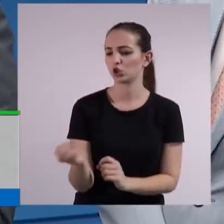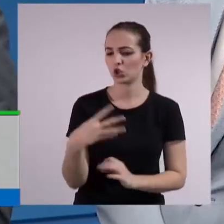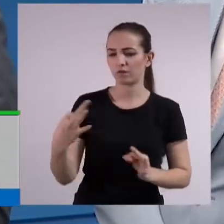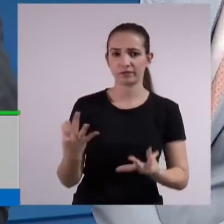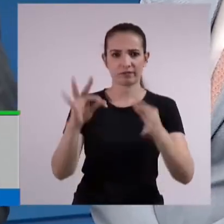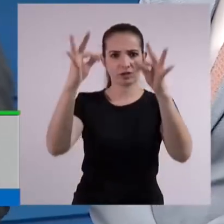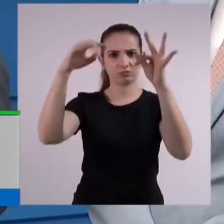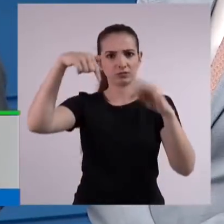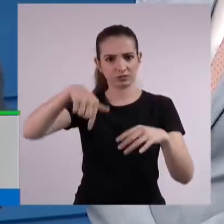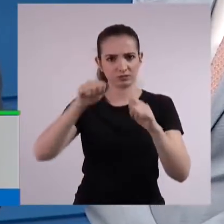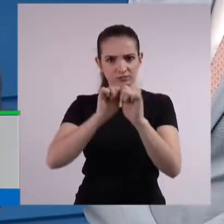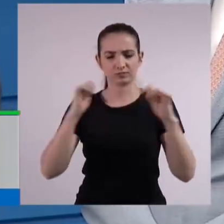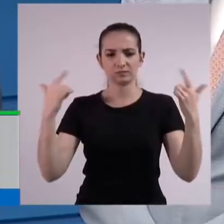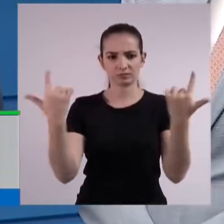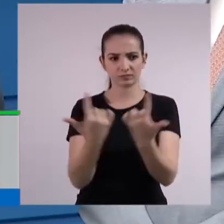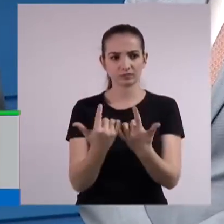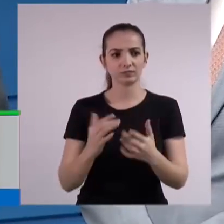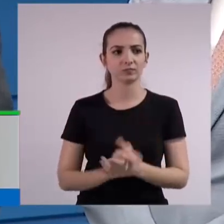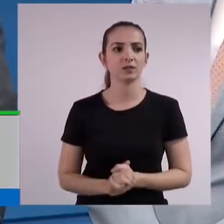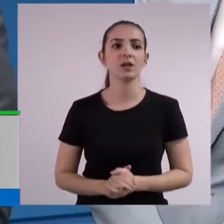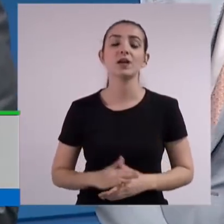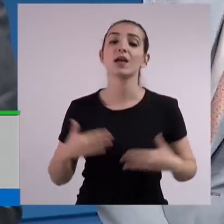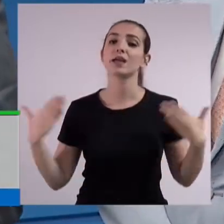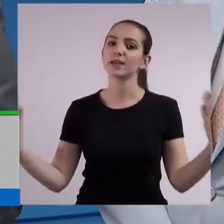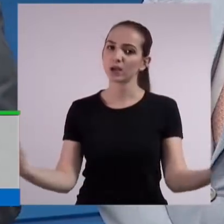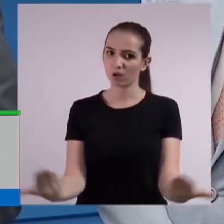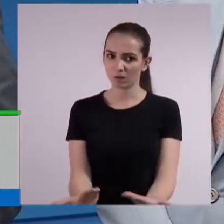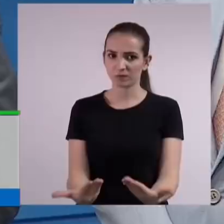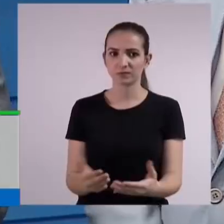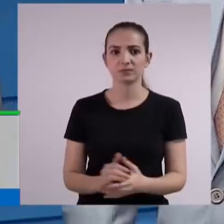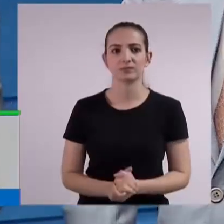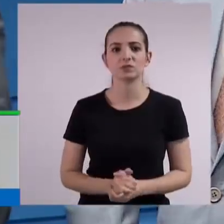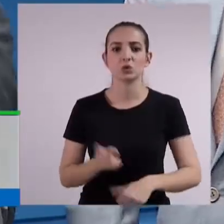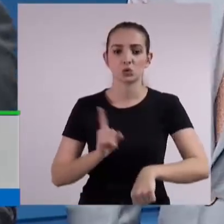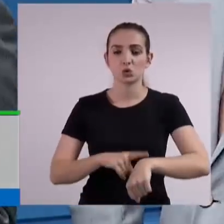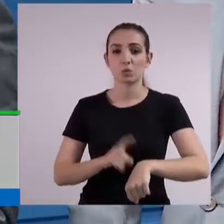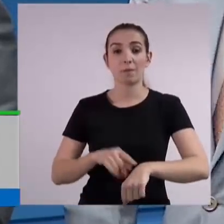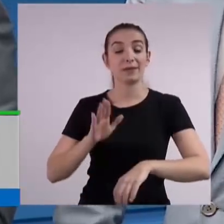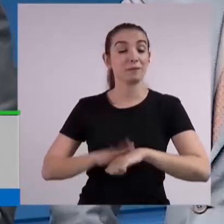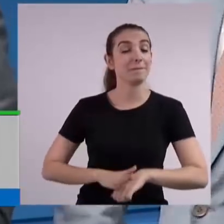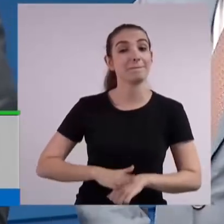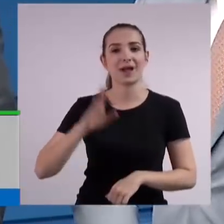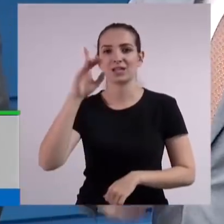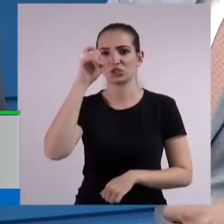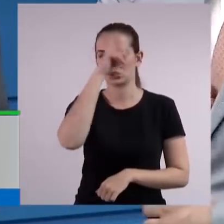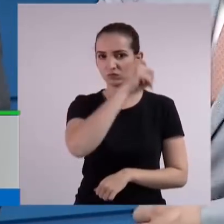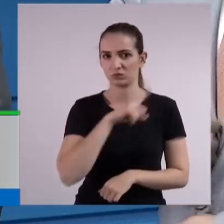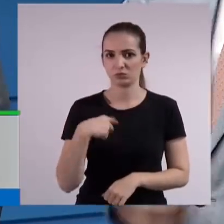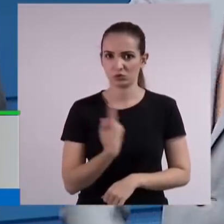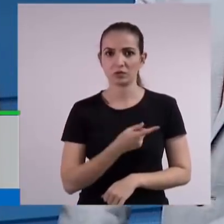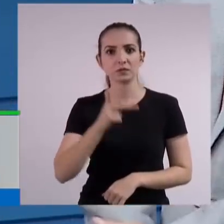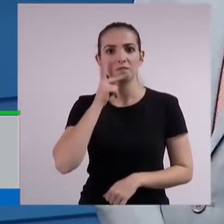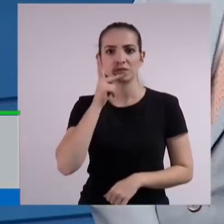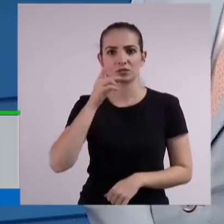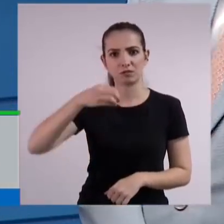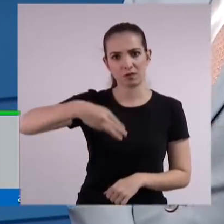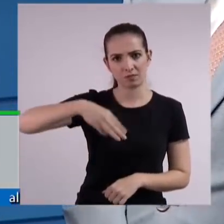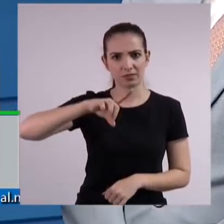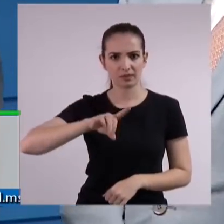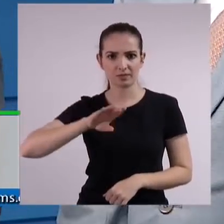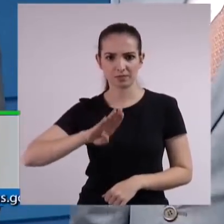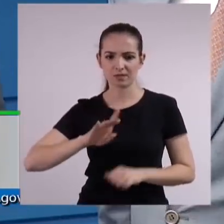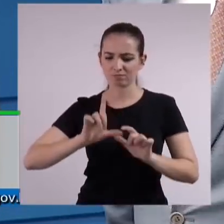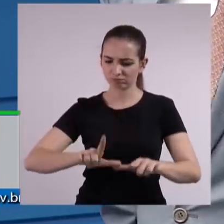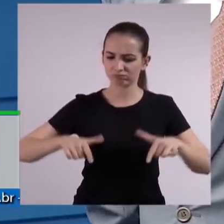Legislativa. E agora, no momento mais difícil que o nosso partido enfrentou em toda a